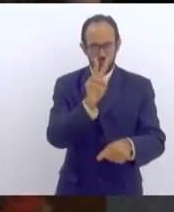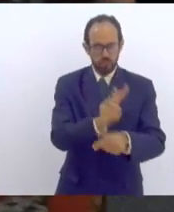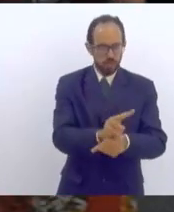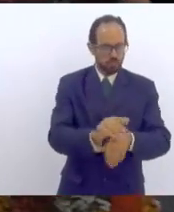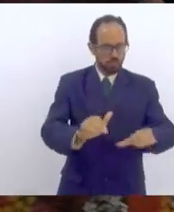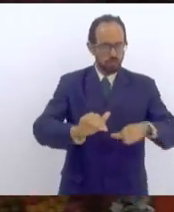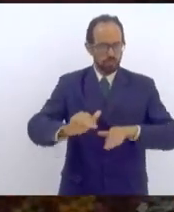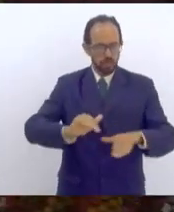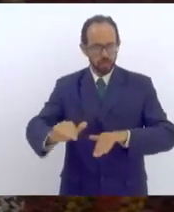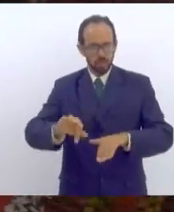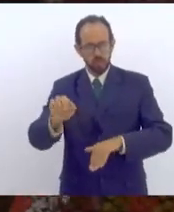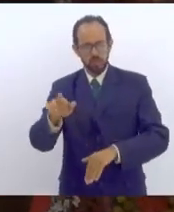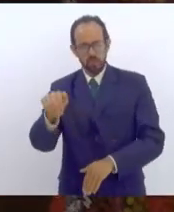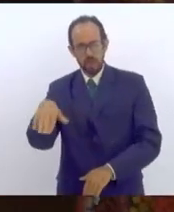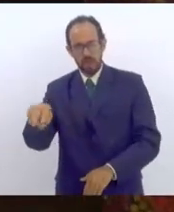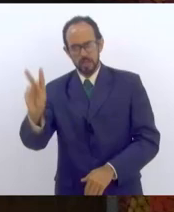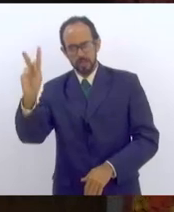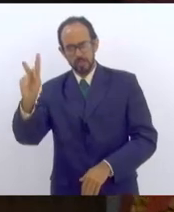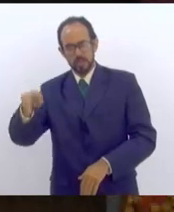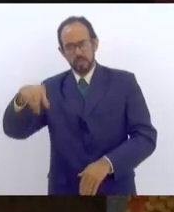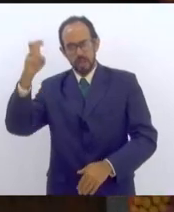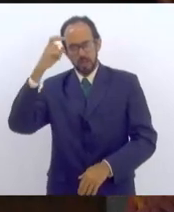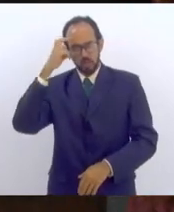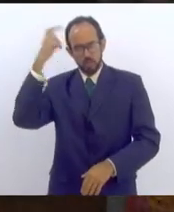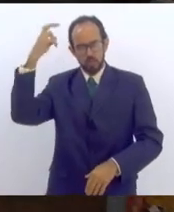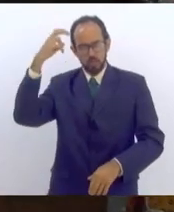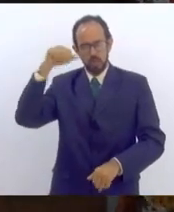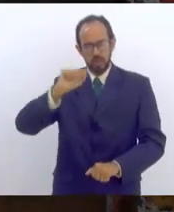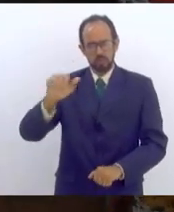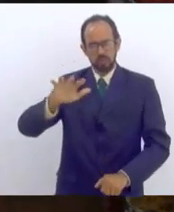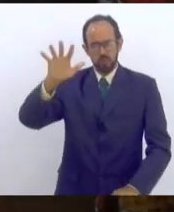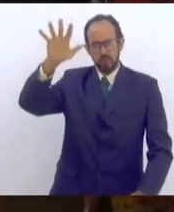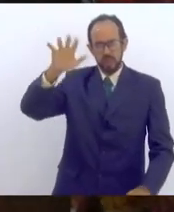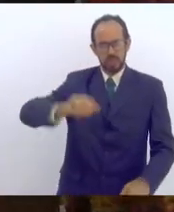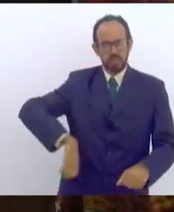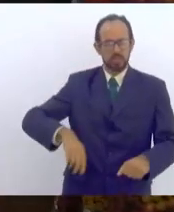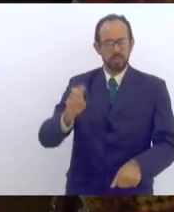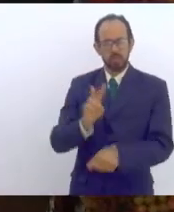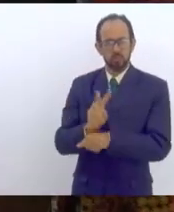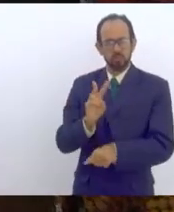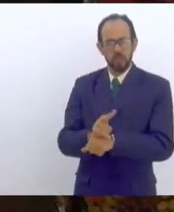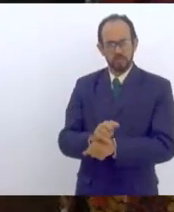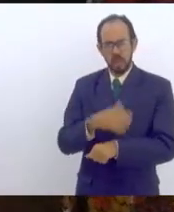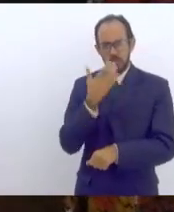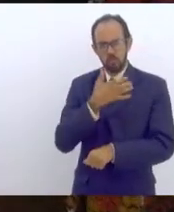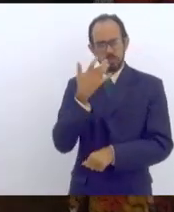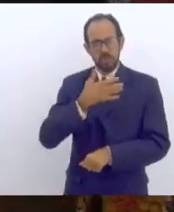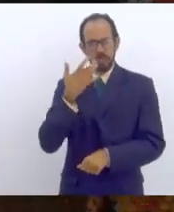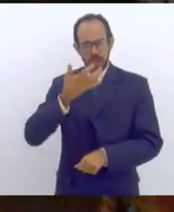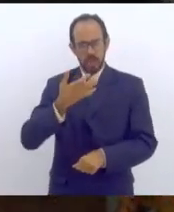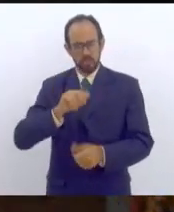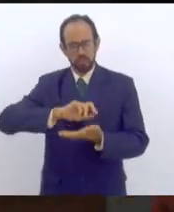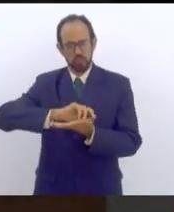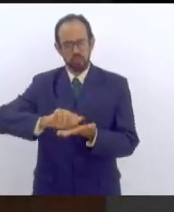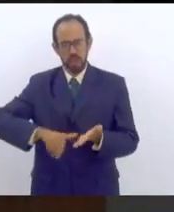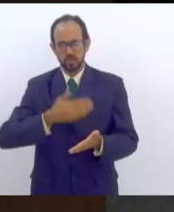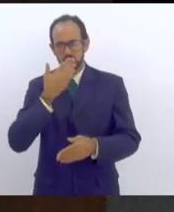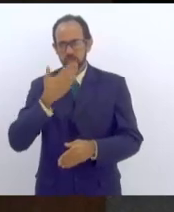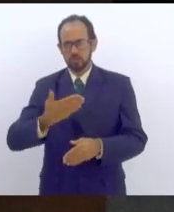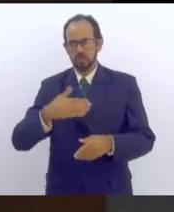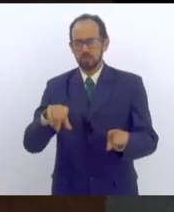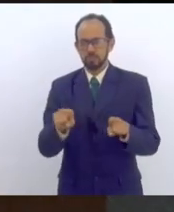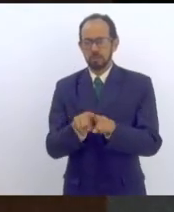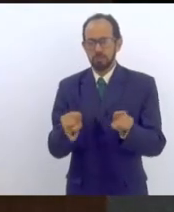da cultura nas nossas favelas, na defesa das rimas, do direito, né, e da segurança para a nossa juventude